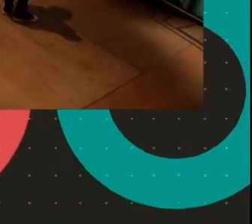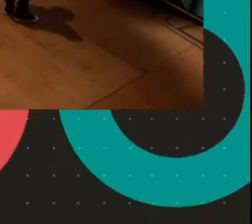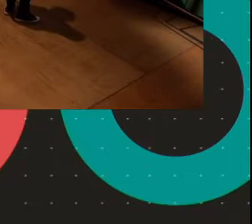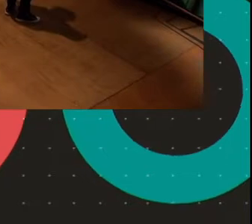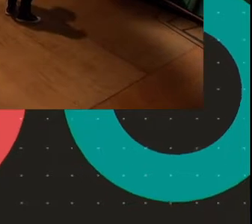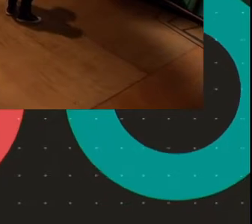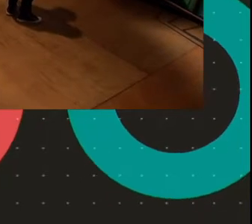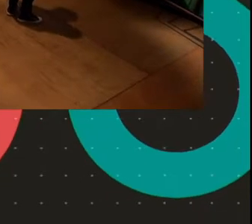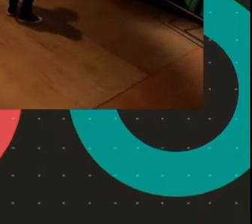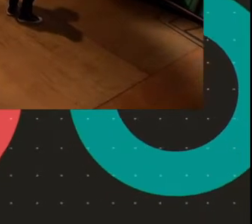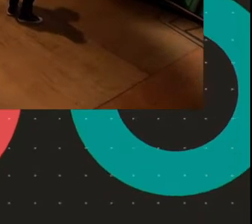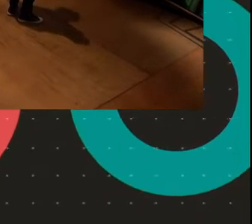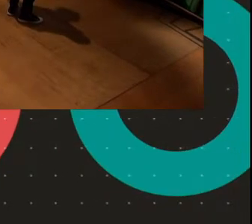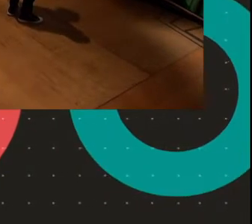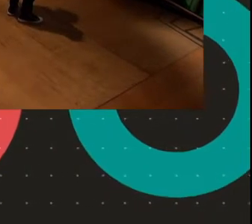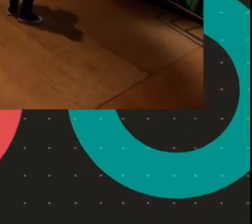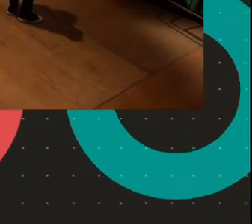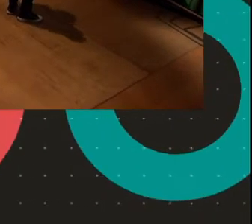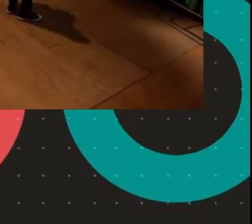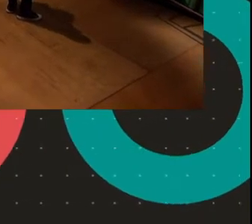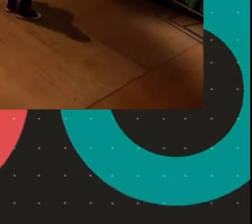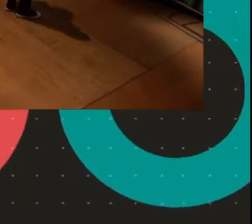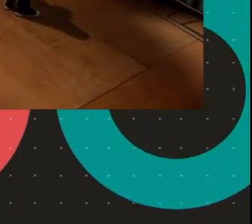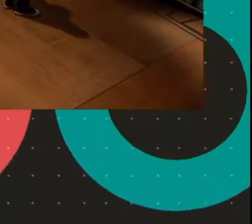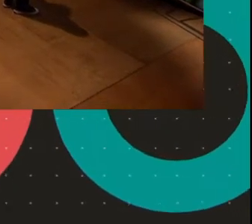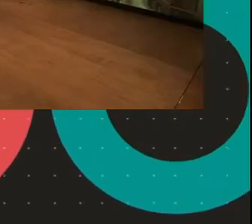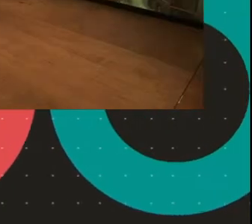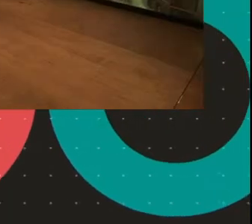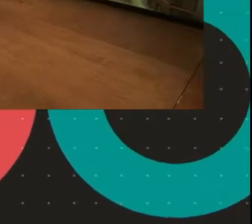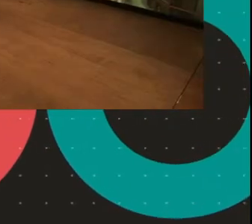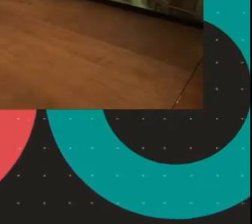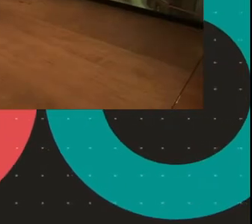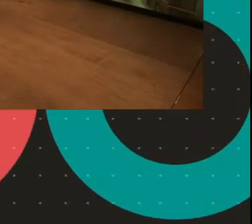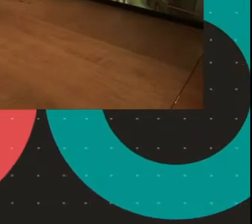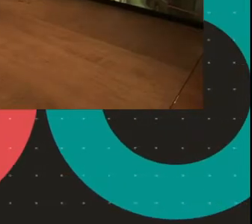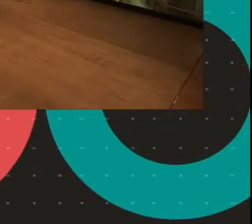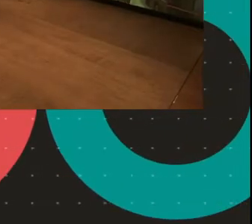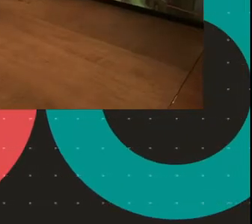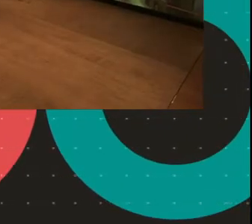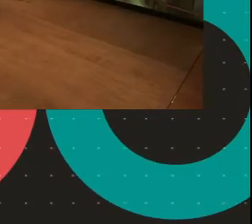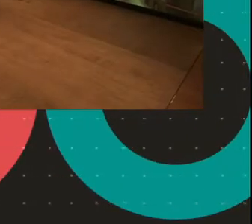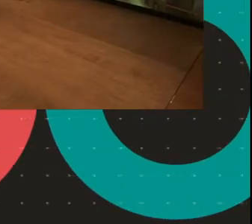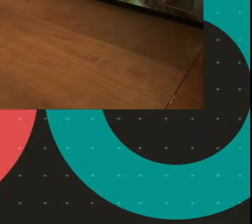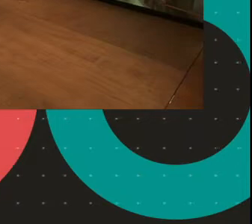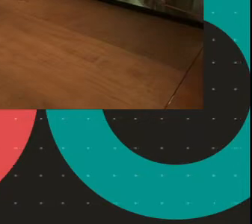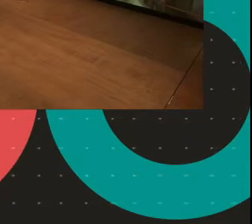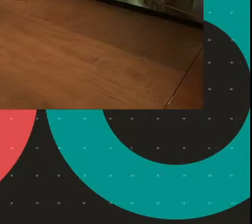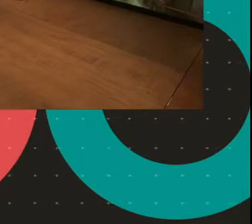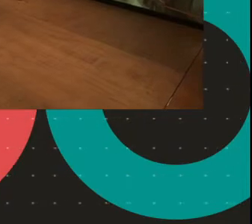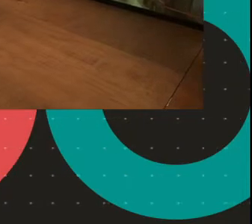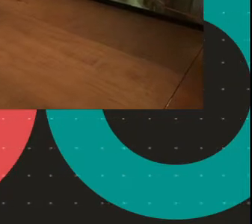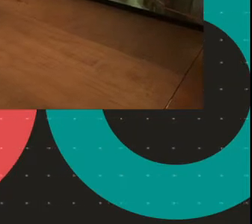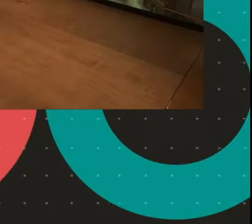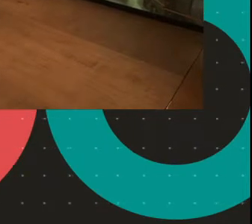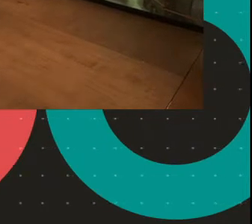isso de uma maneira tão natural, tão divertida. Parabéns. Abusamos muito de você?